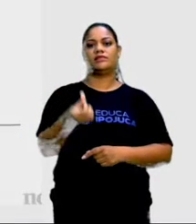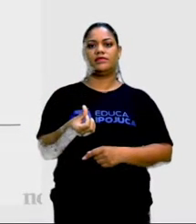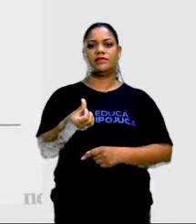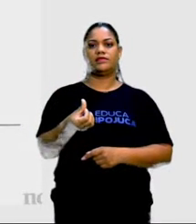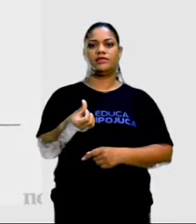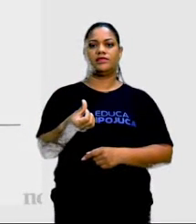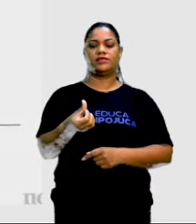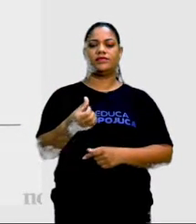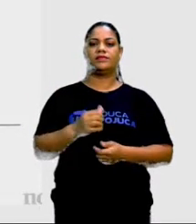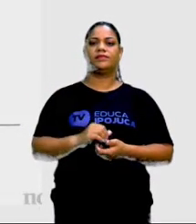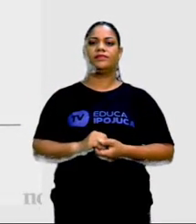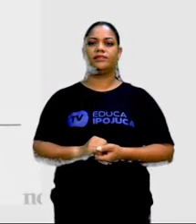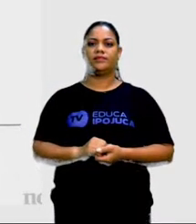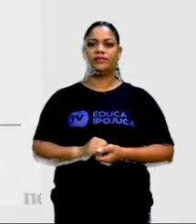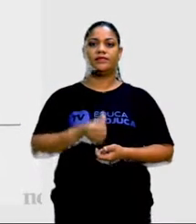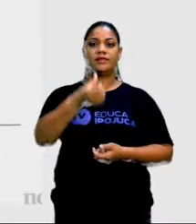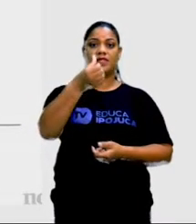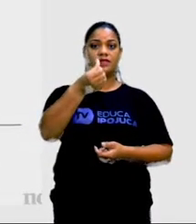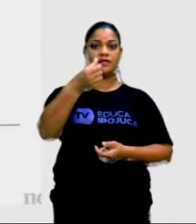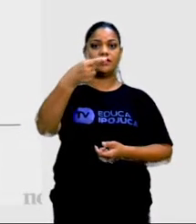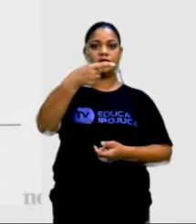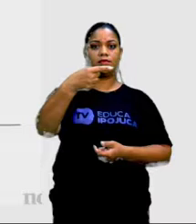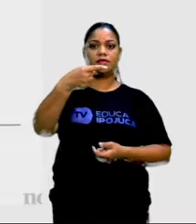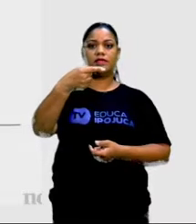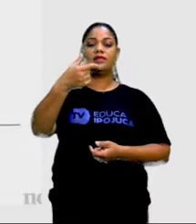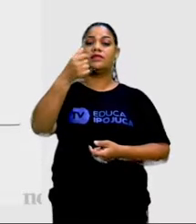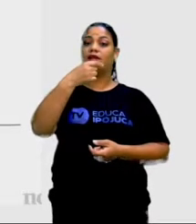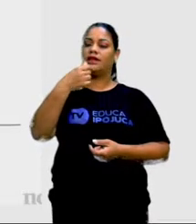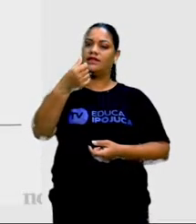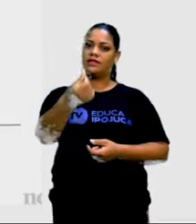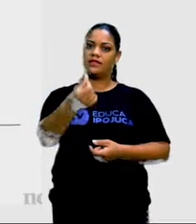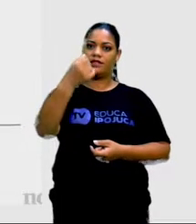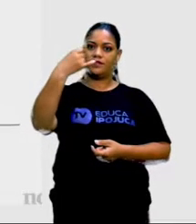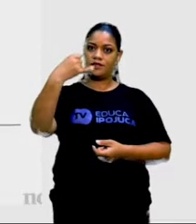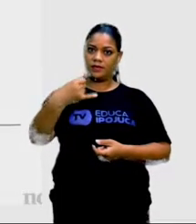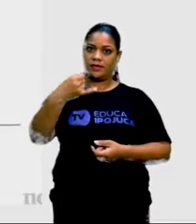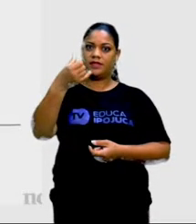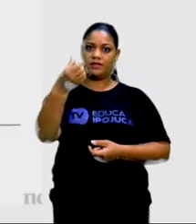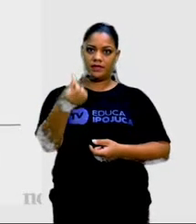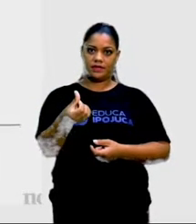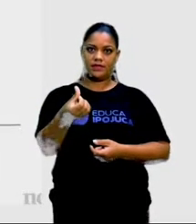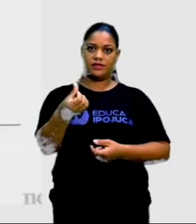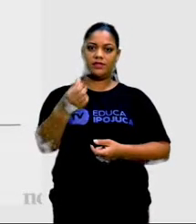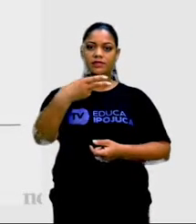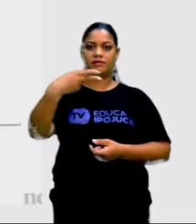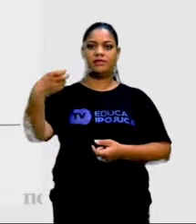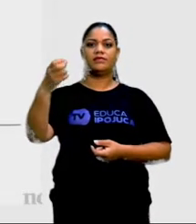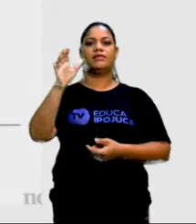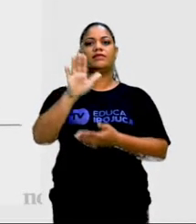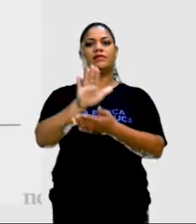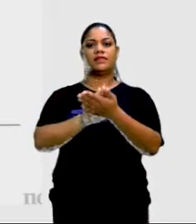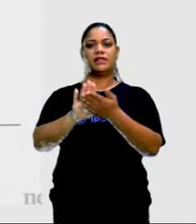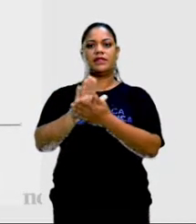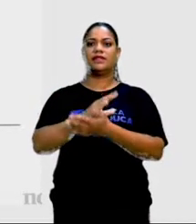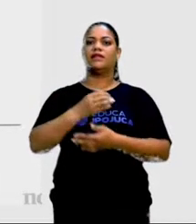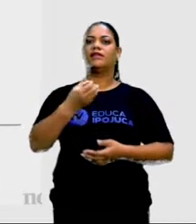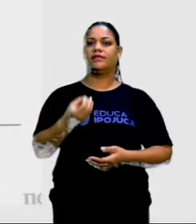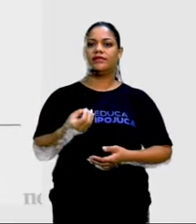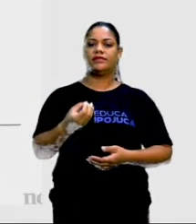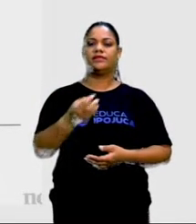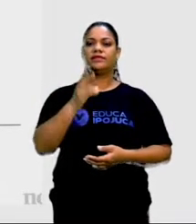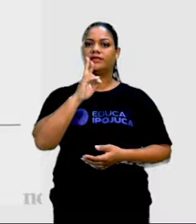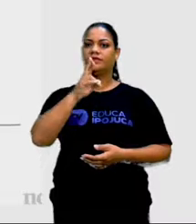ó. 6 menos 6, nada. Então aqui meu resultado está indo